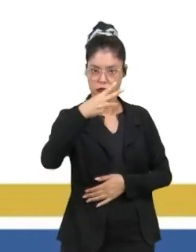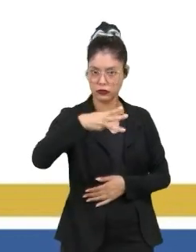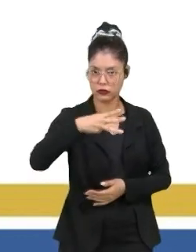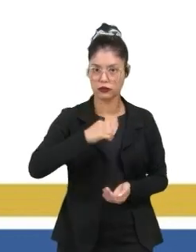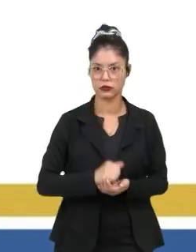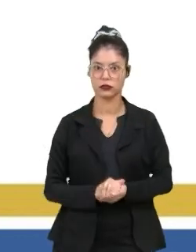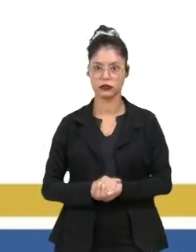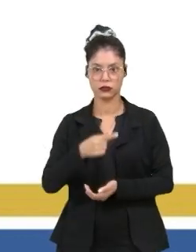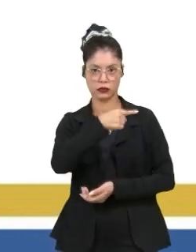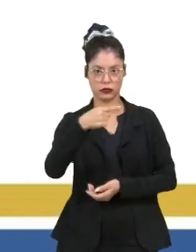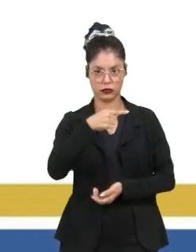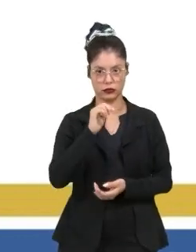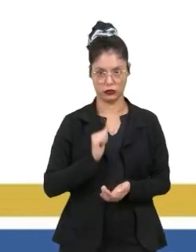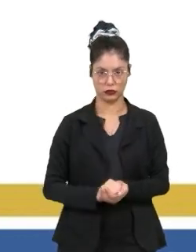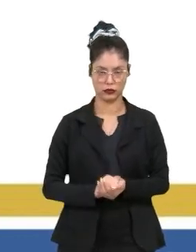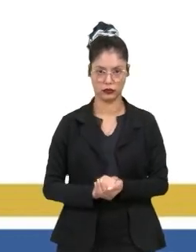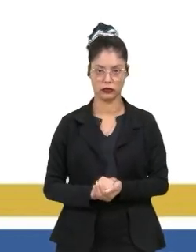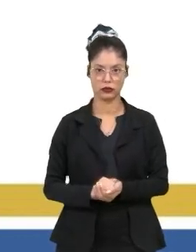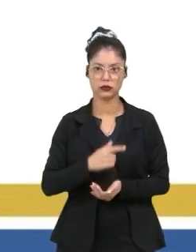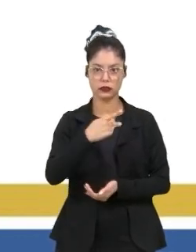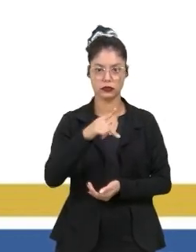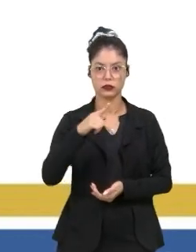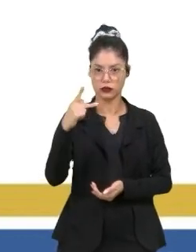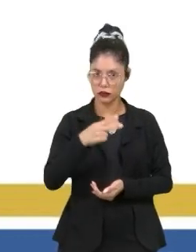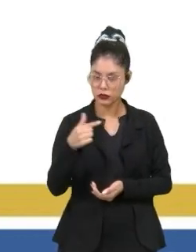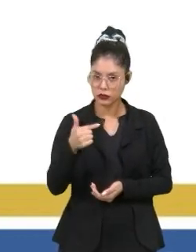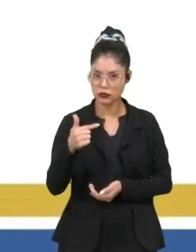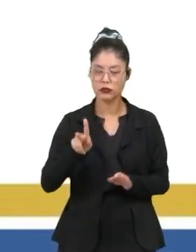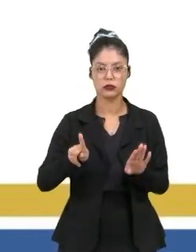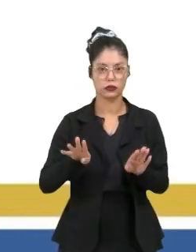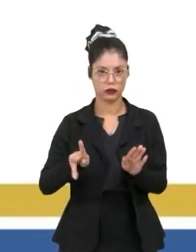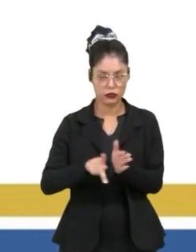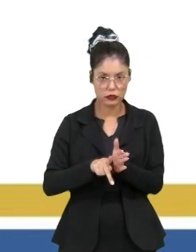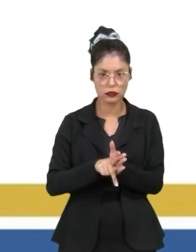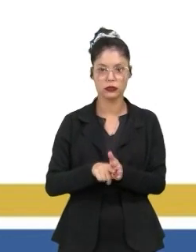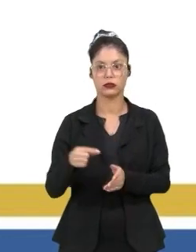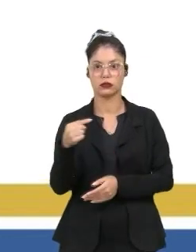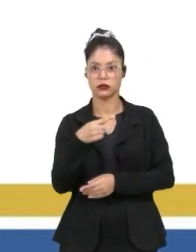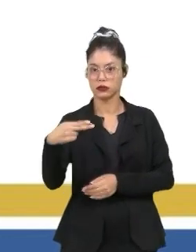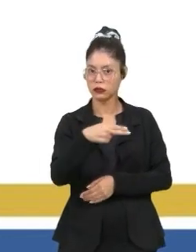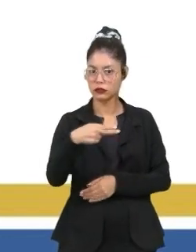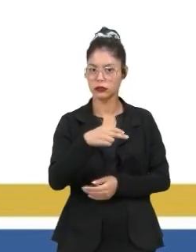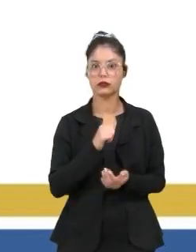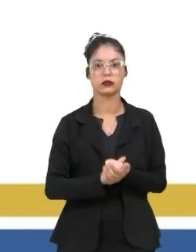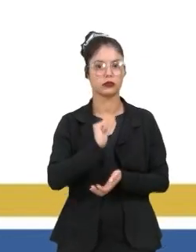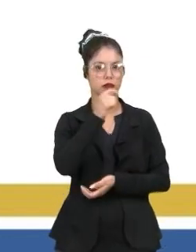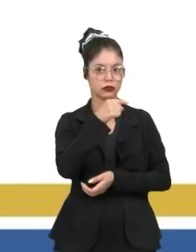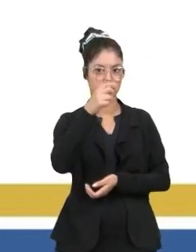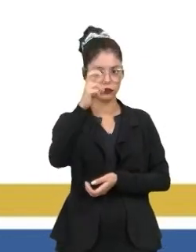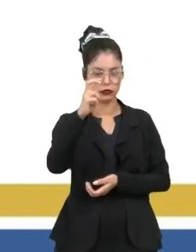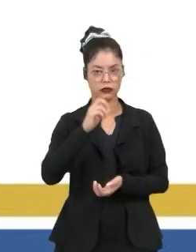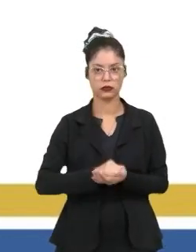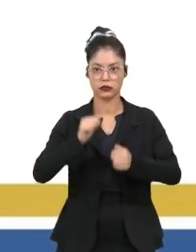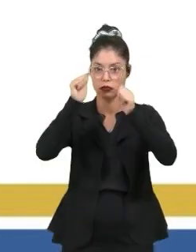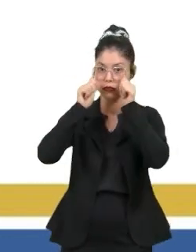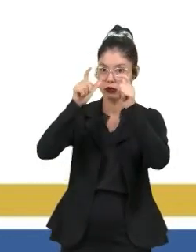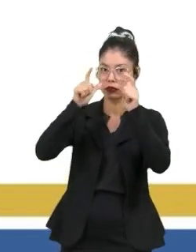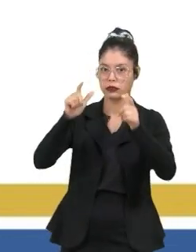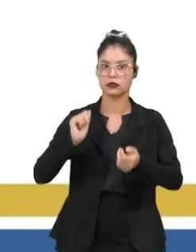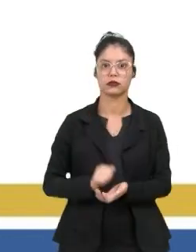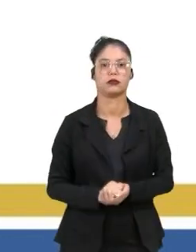menos 3 menos esse expoente 2. Menos 3 menos 2 é igual a menos 5. Atenção que